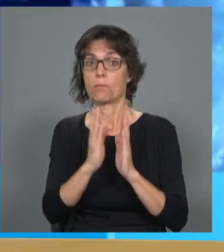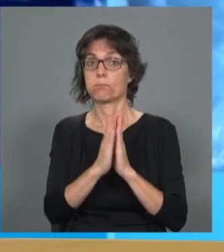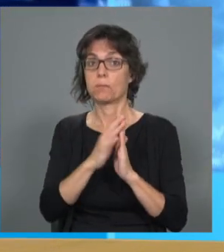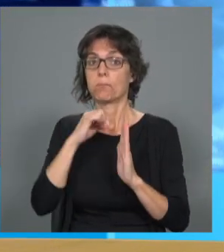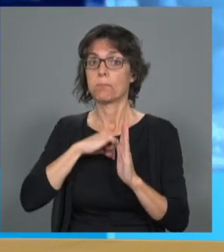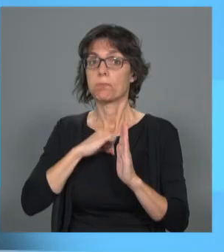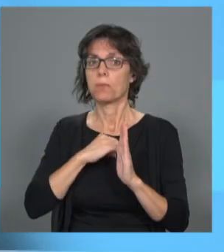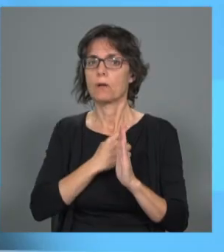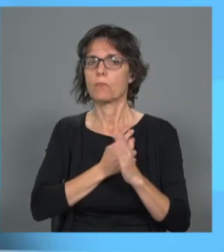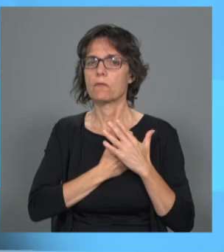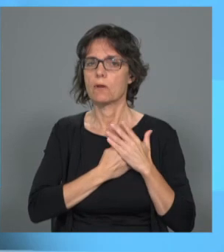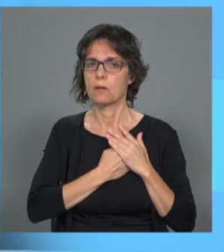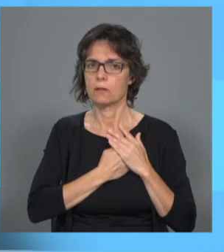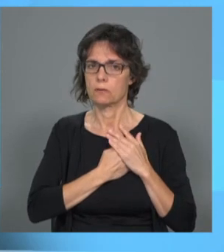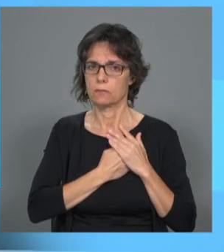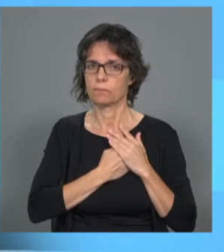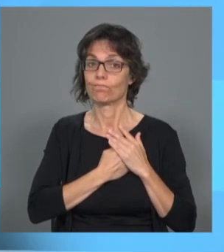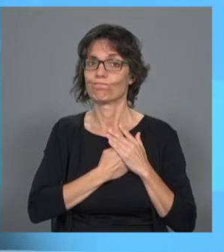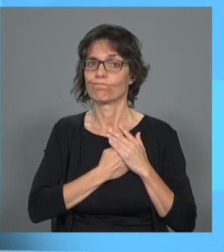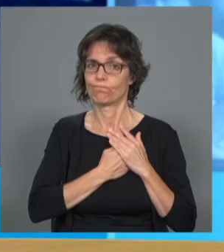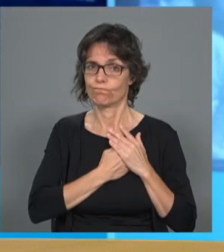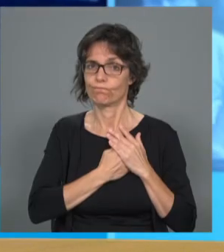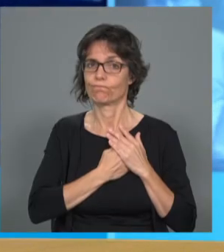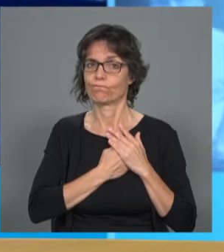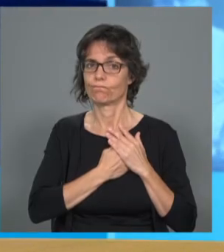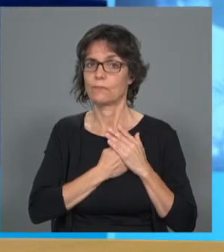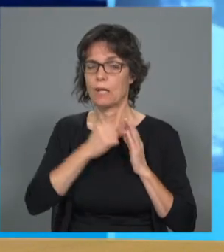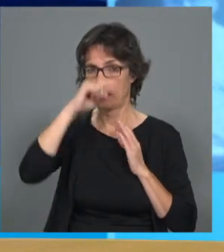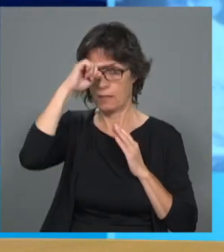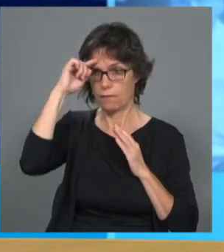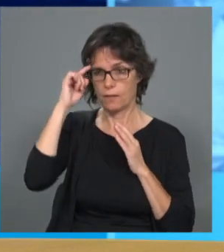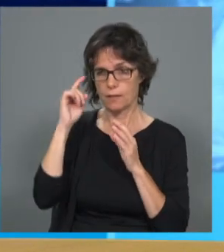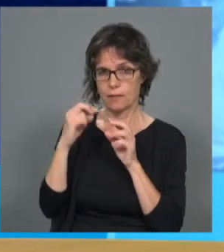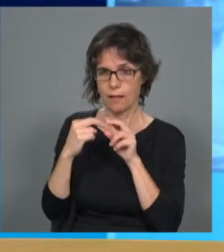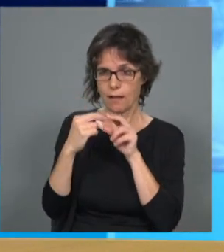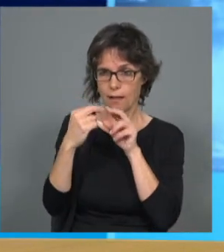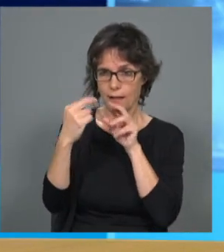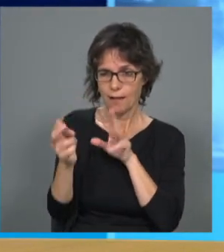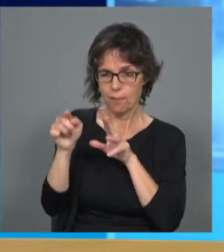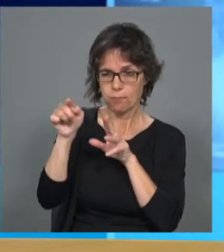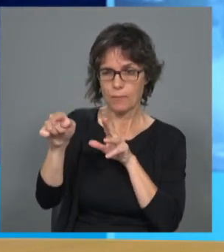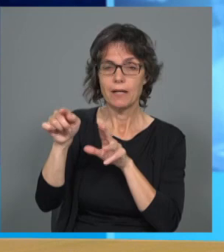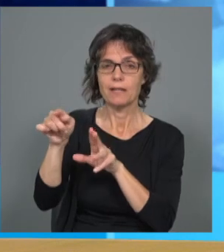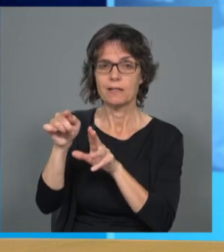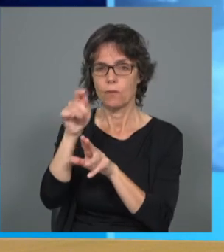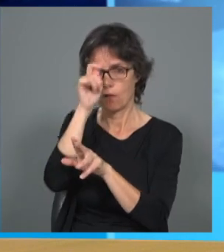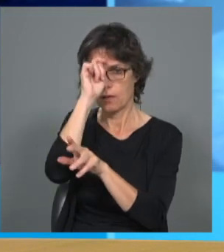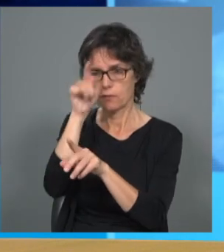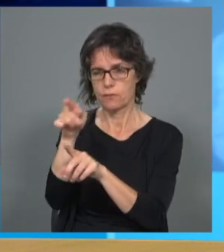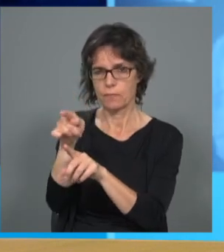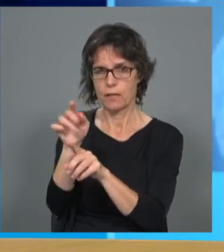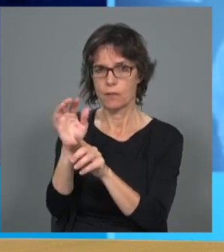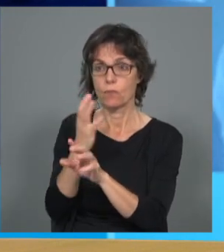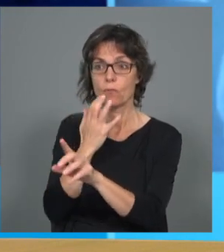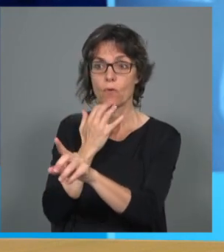é? Naquele ponto onde dificilmente se deve chegar. Portanto, é preciso chegar lá com muito respeito e com muita cautela,